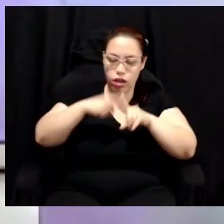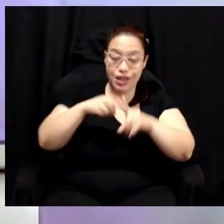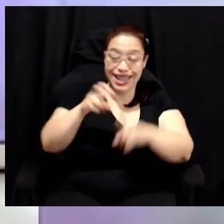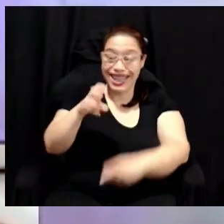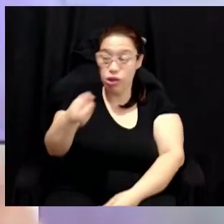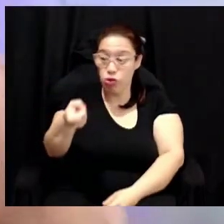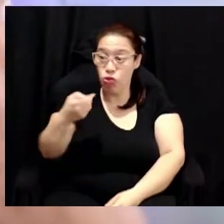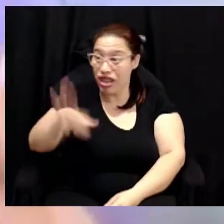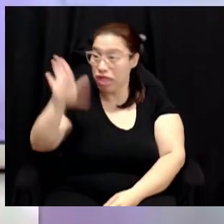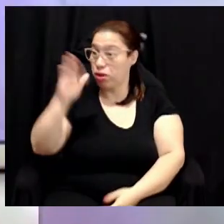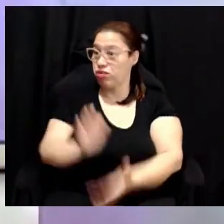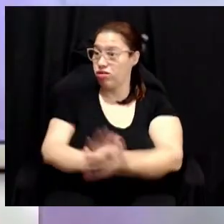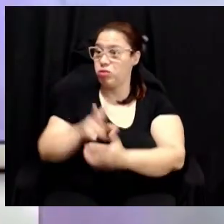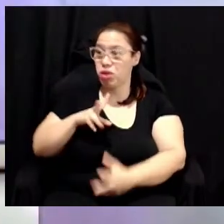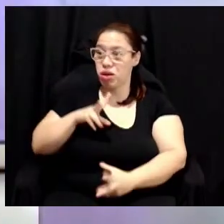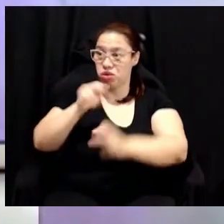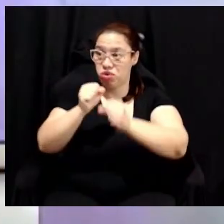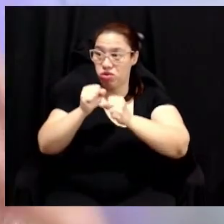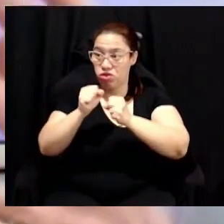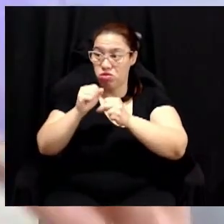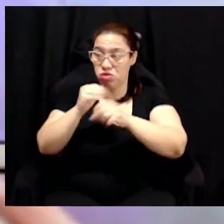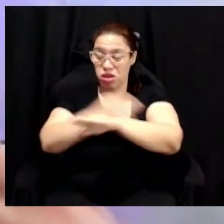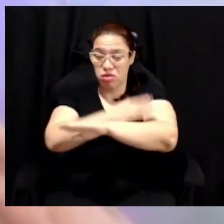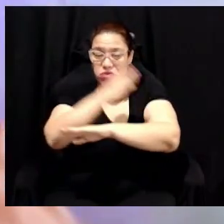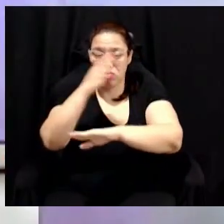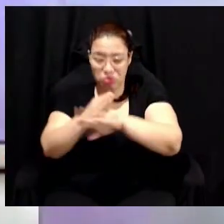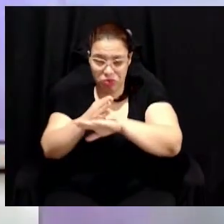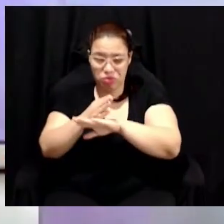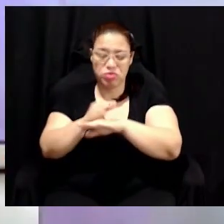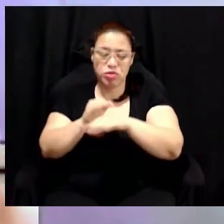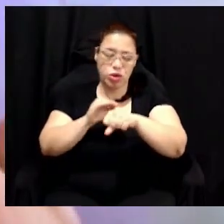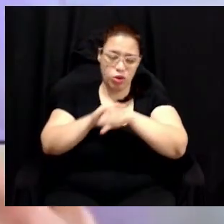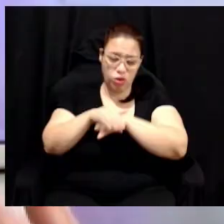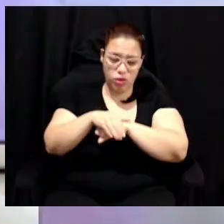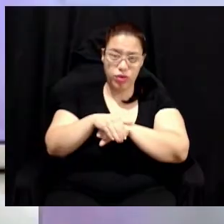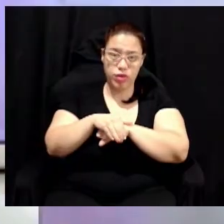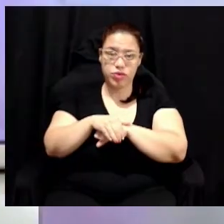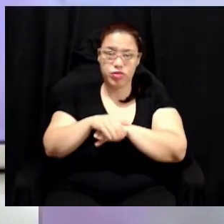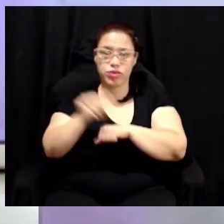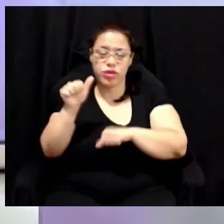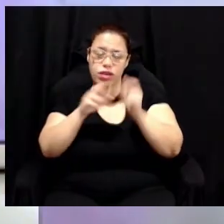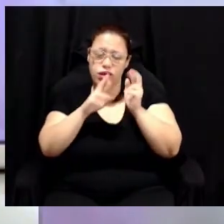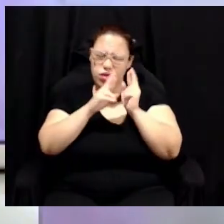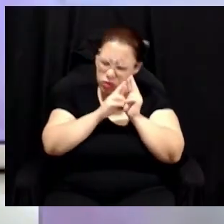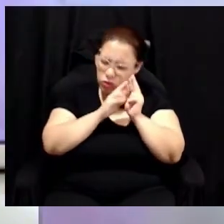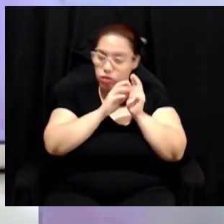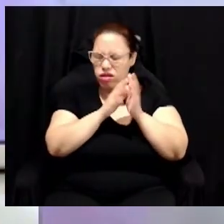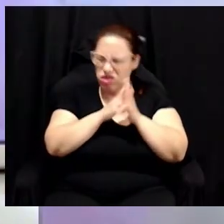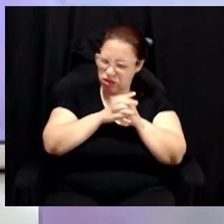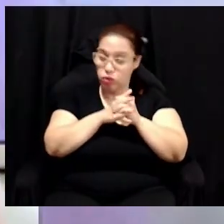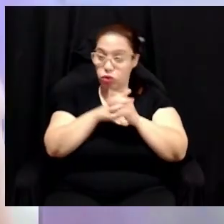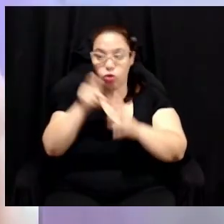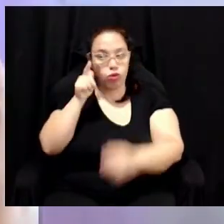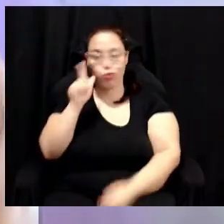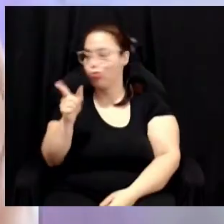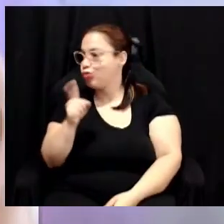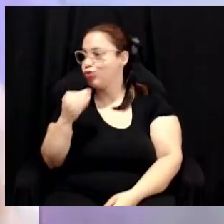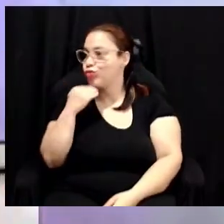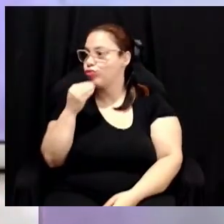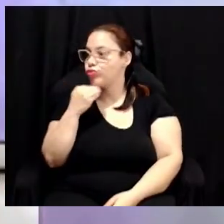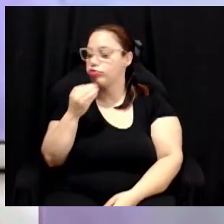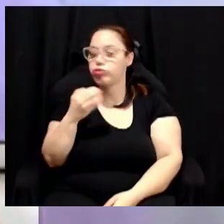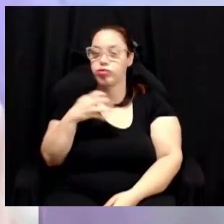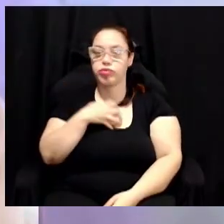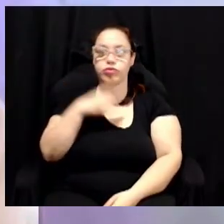vezes mais forte, mais vezes ao dia, durante a noite, piora a qualidade do sono? Então, esses sintomas, muitas